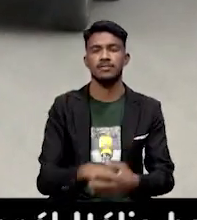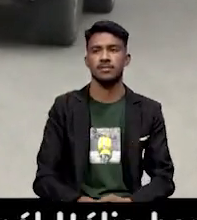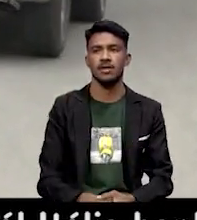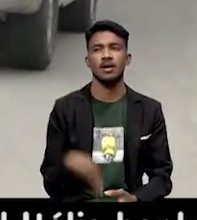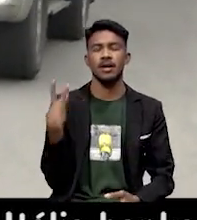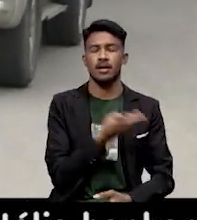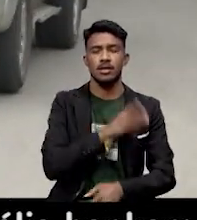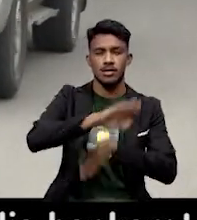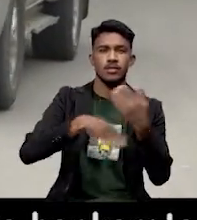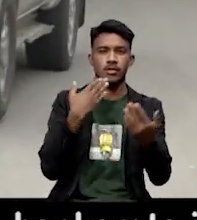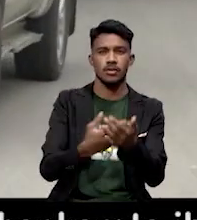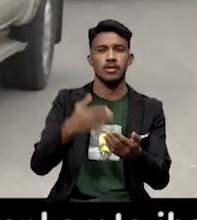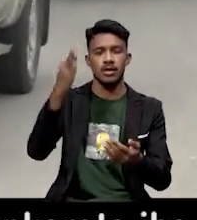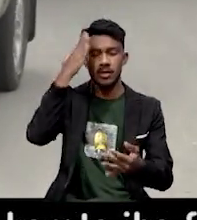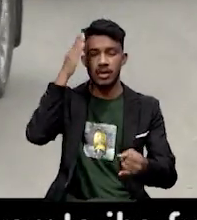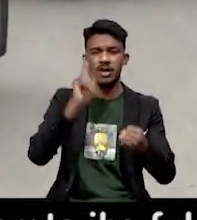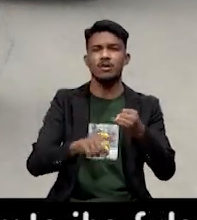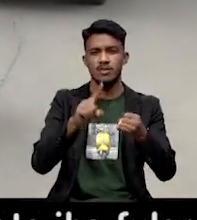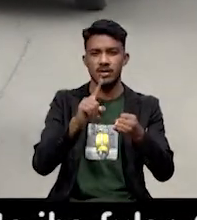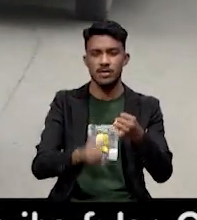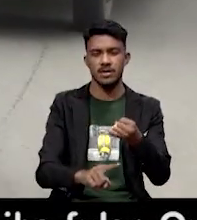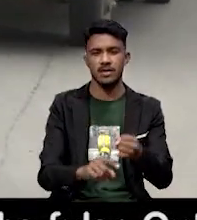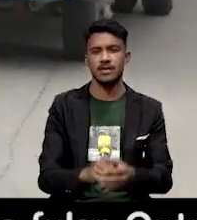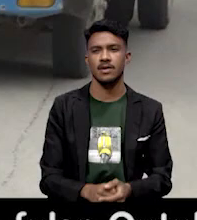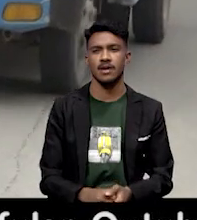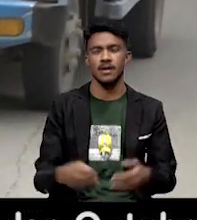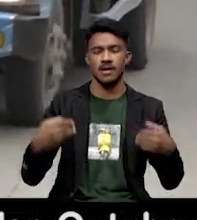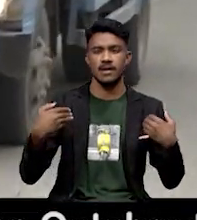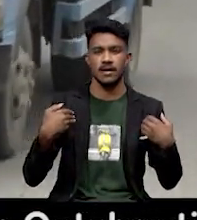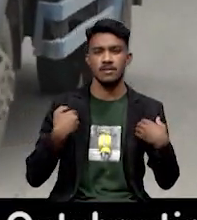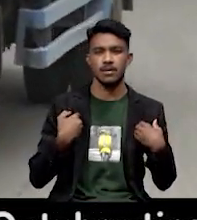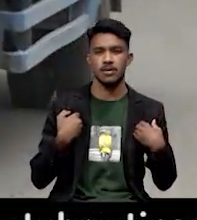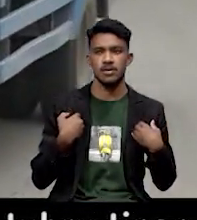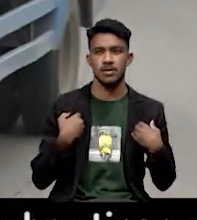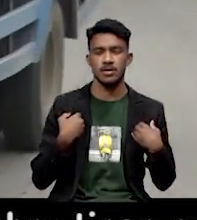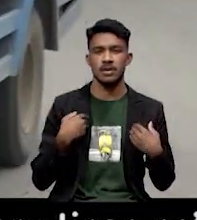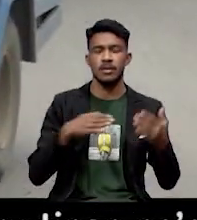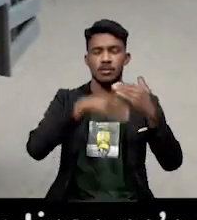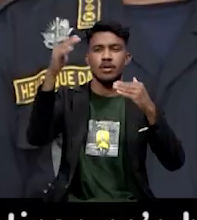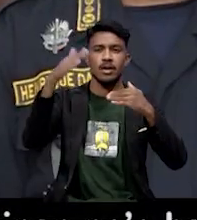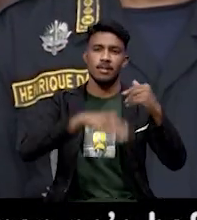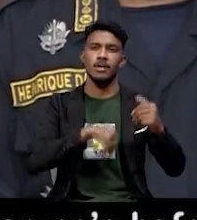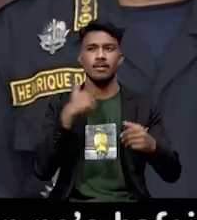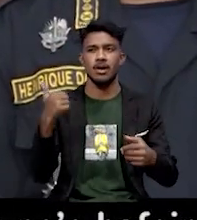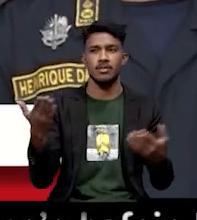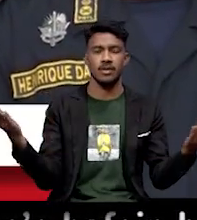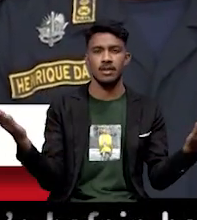Então, o que está aqui, inclusive, e a nós, problema balo,